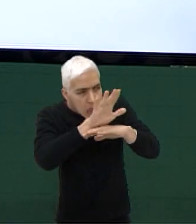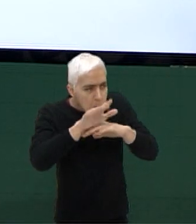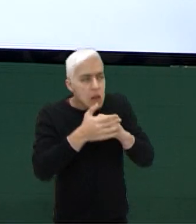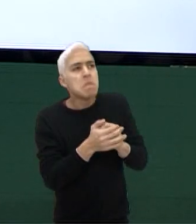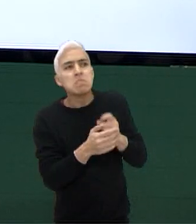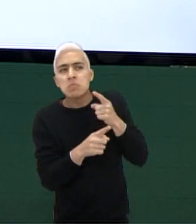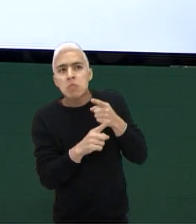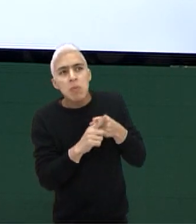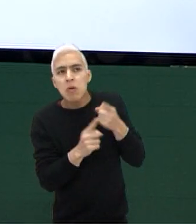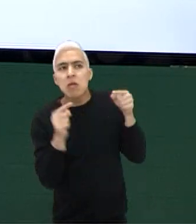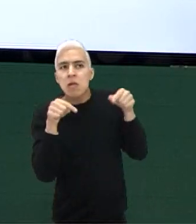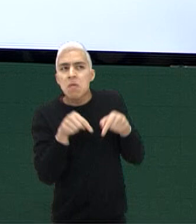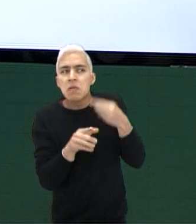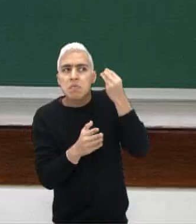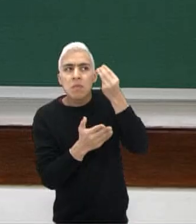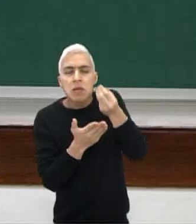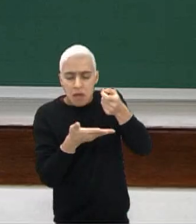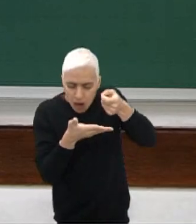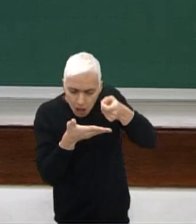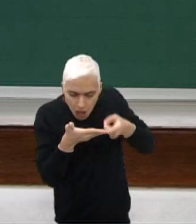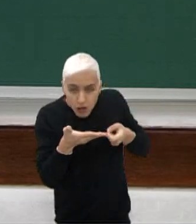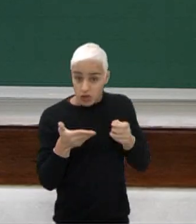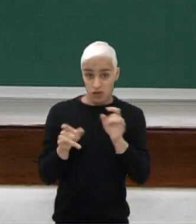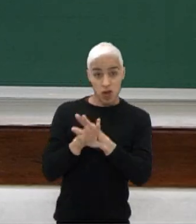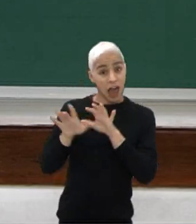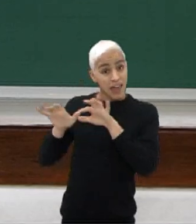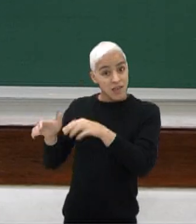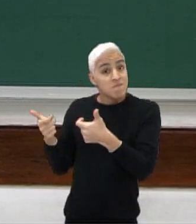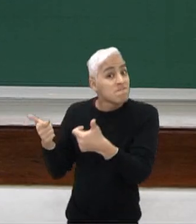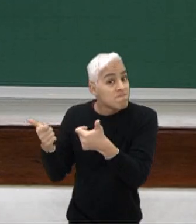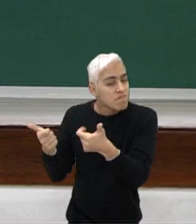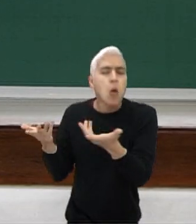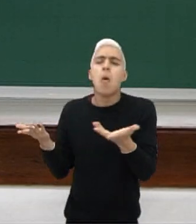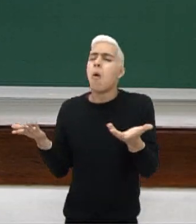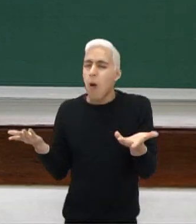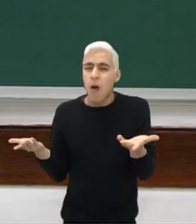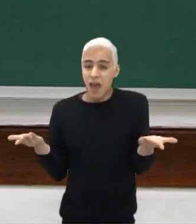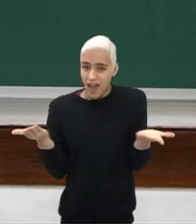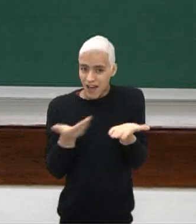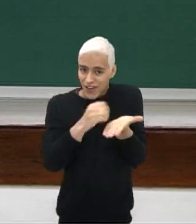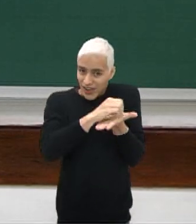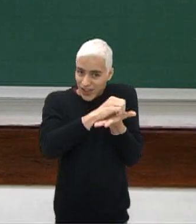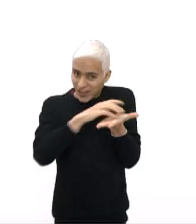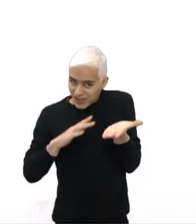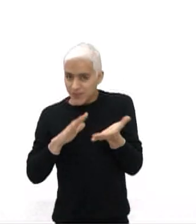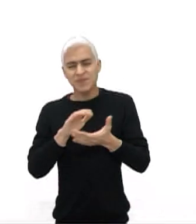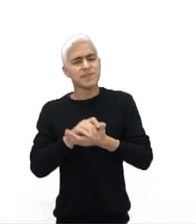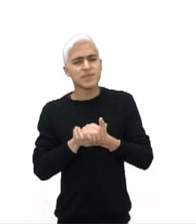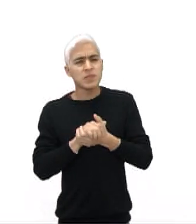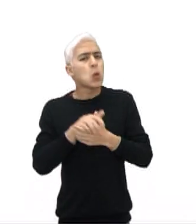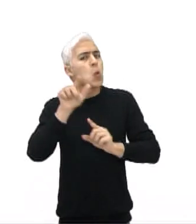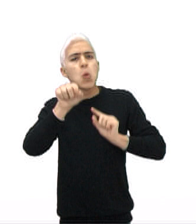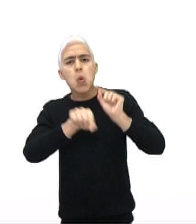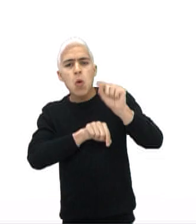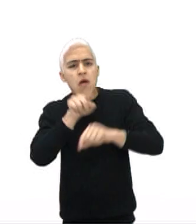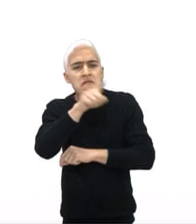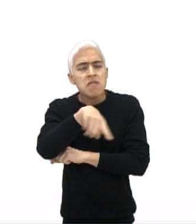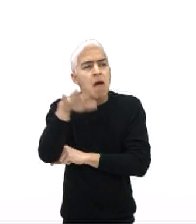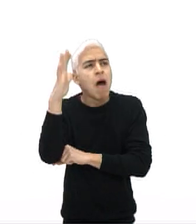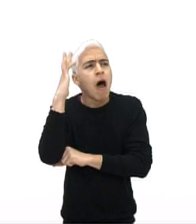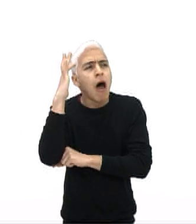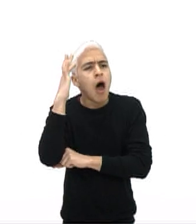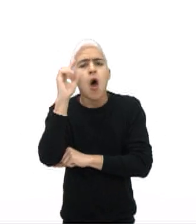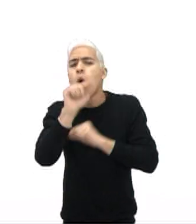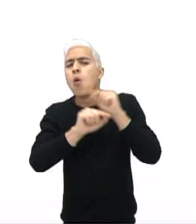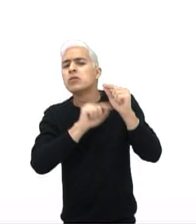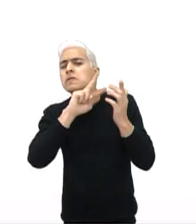por que você está tendo essa experiência? Muito bem. Agora, uma atividade. O que você imagina ser um